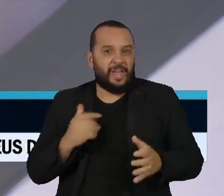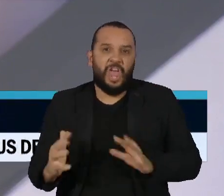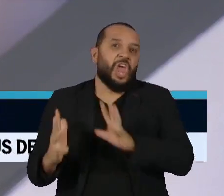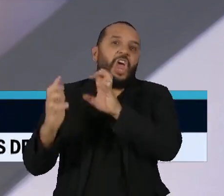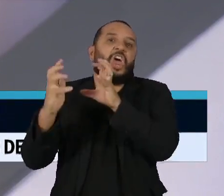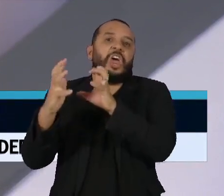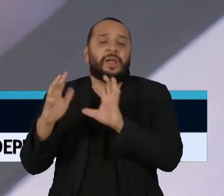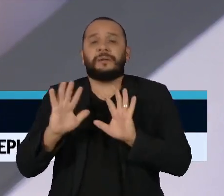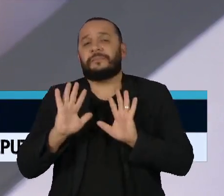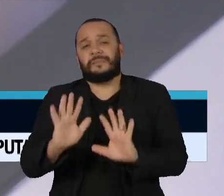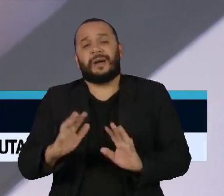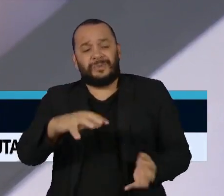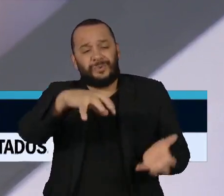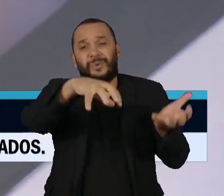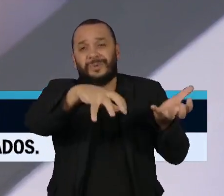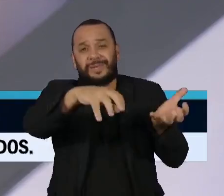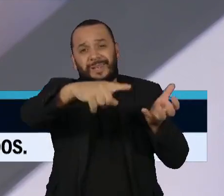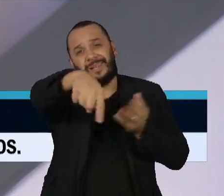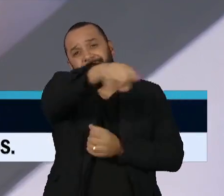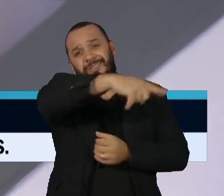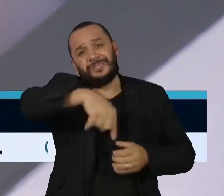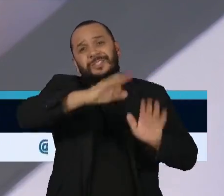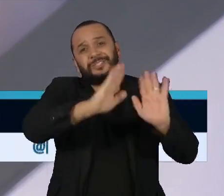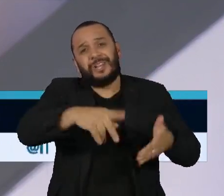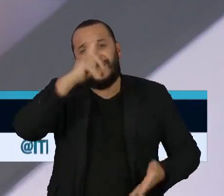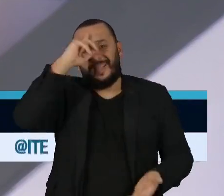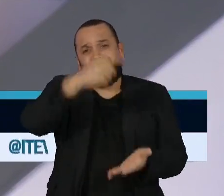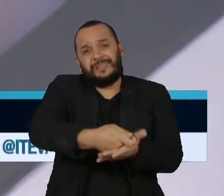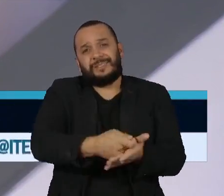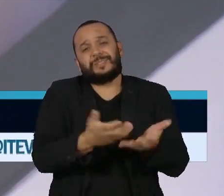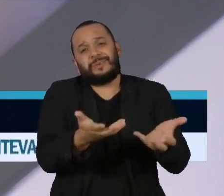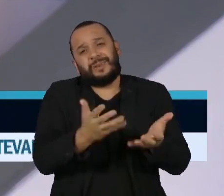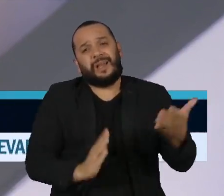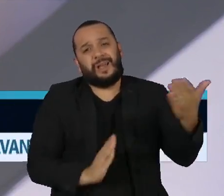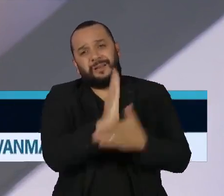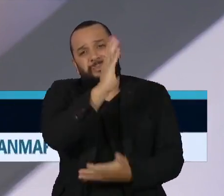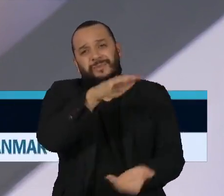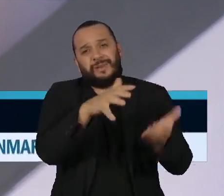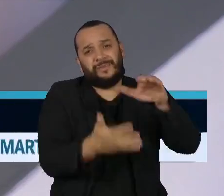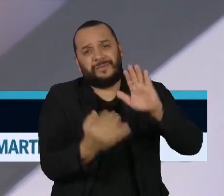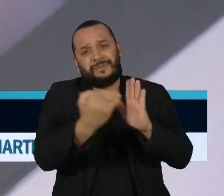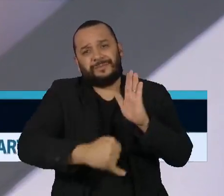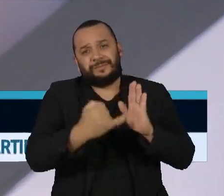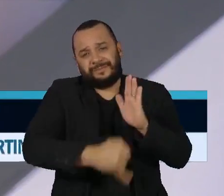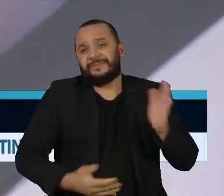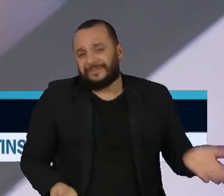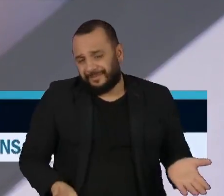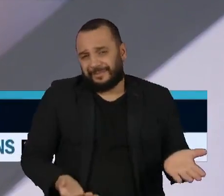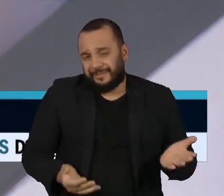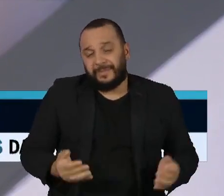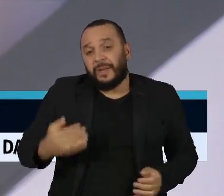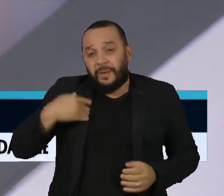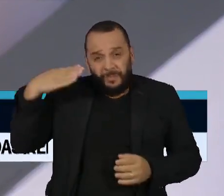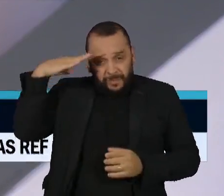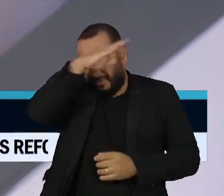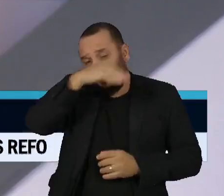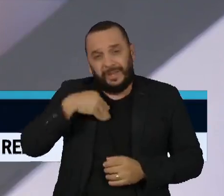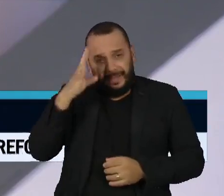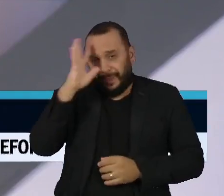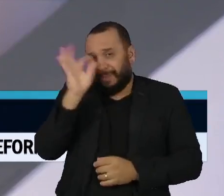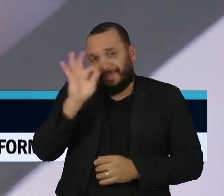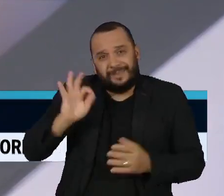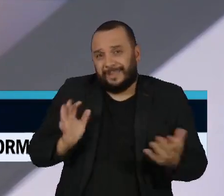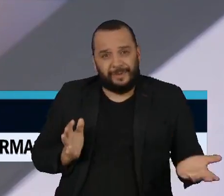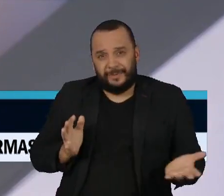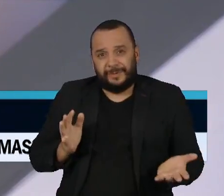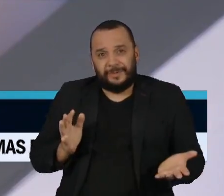grosso do Congresso já estava decidido com relação a Ele interpretou mal a situação. Se ele tivesse olhado esses dados, ele não